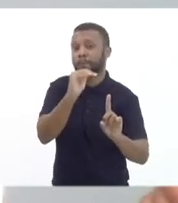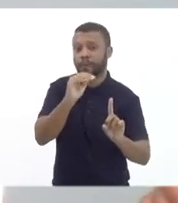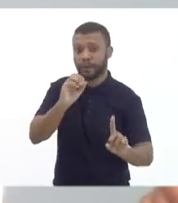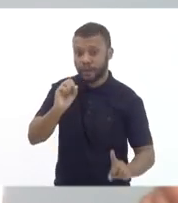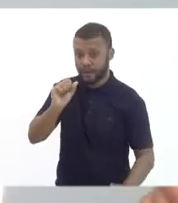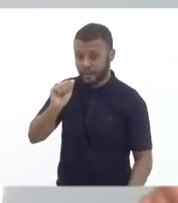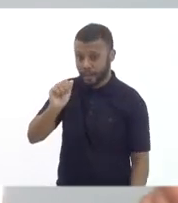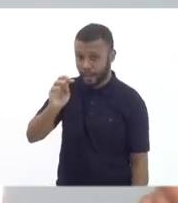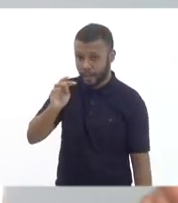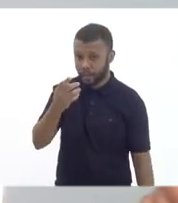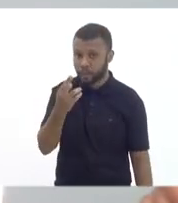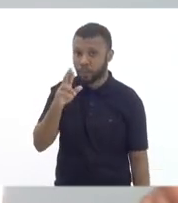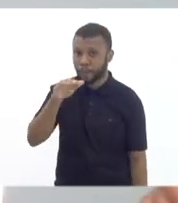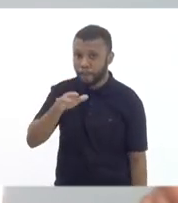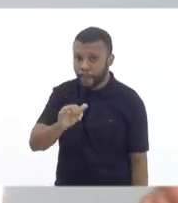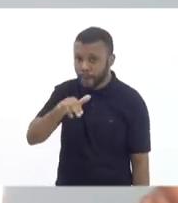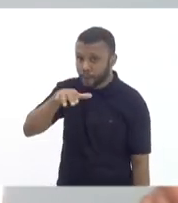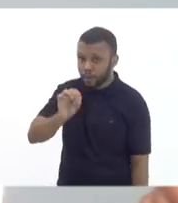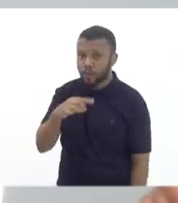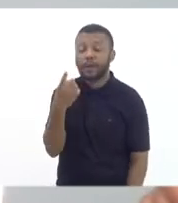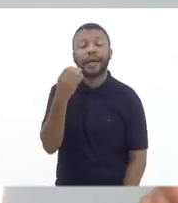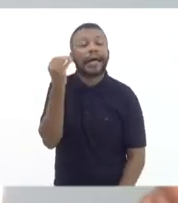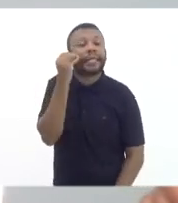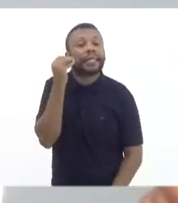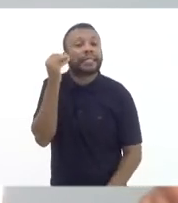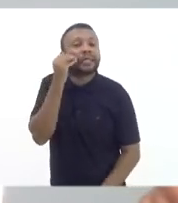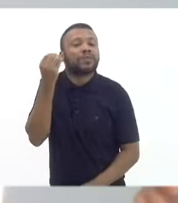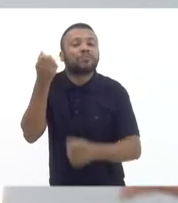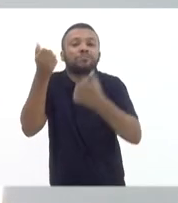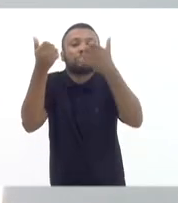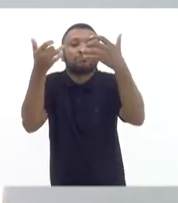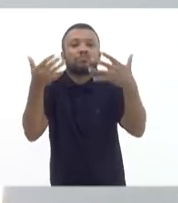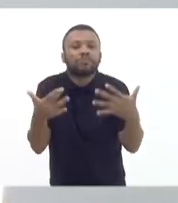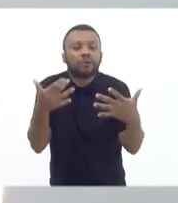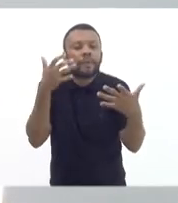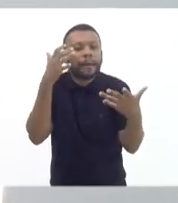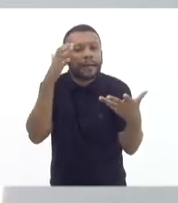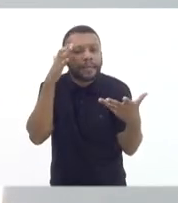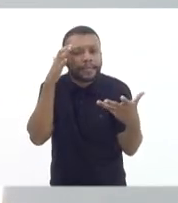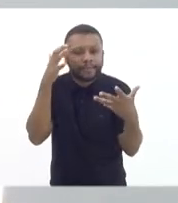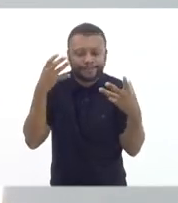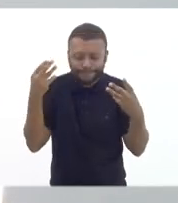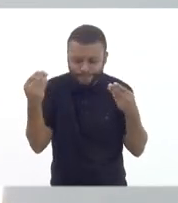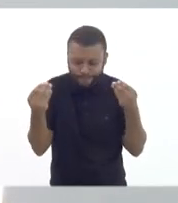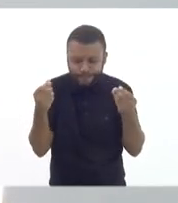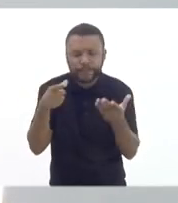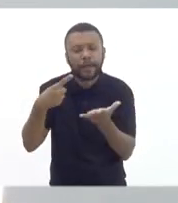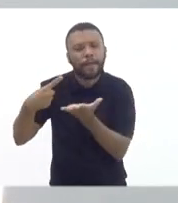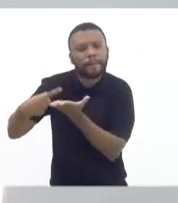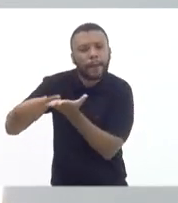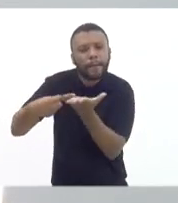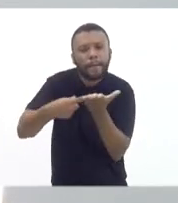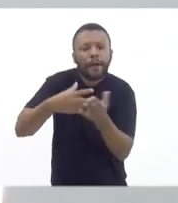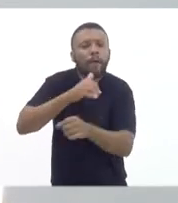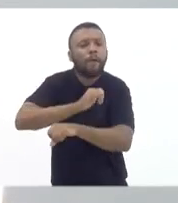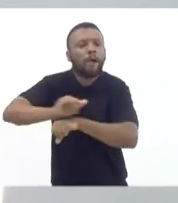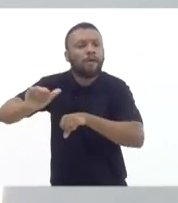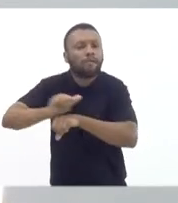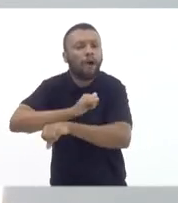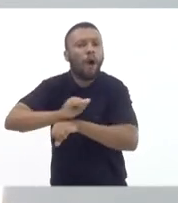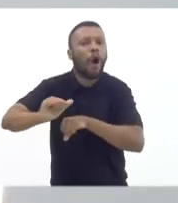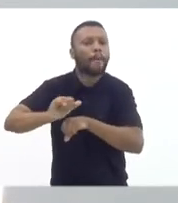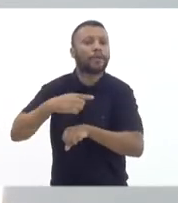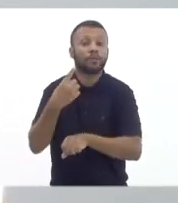está tentando estabelecer uma decisão, uma forma da gente